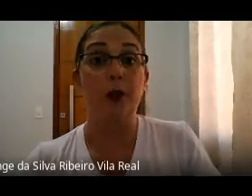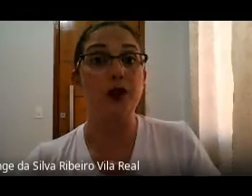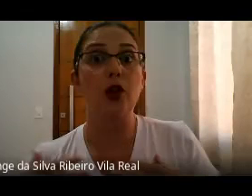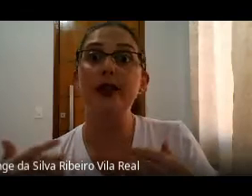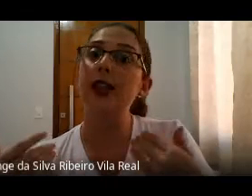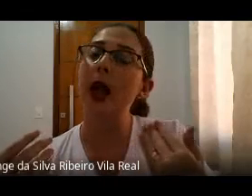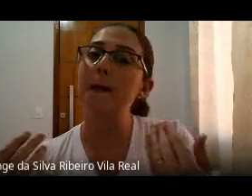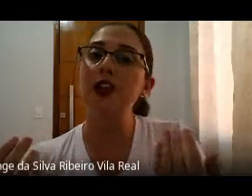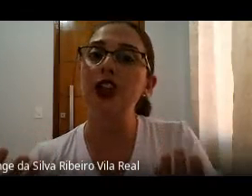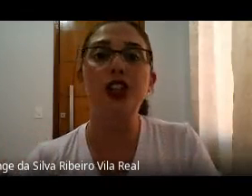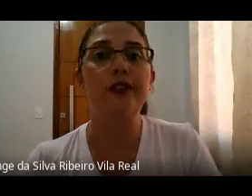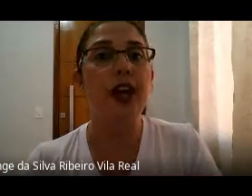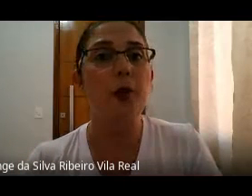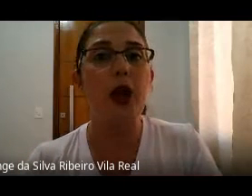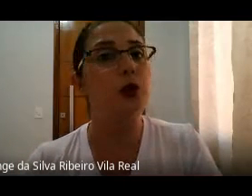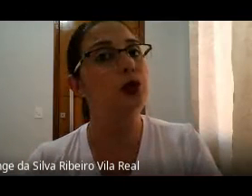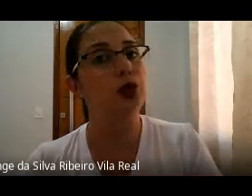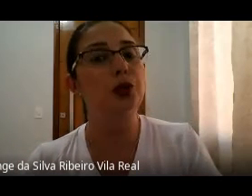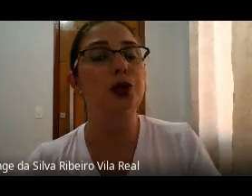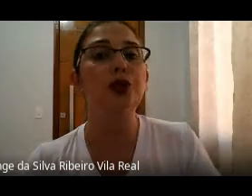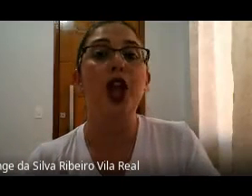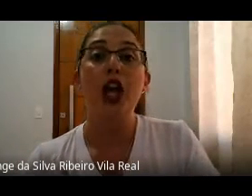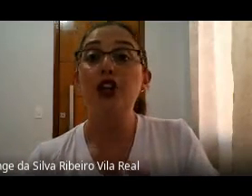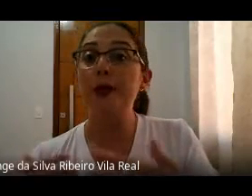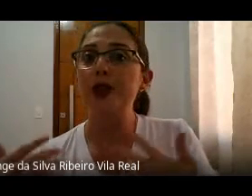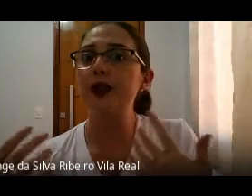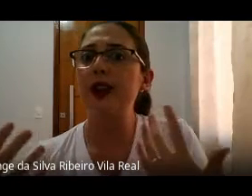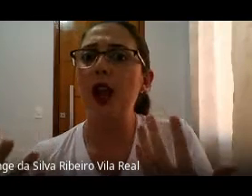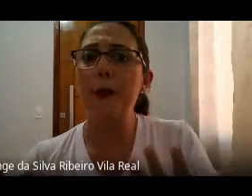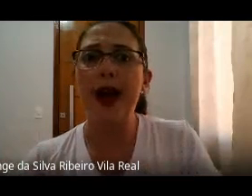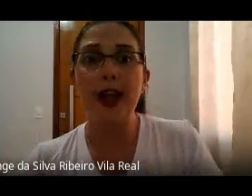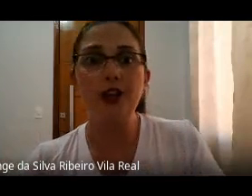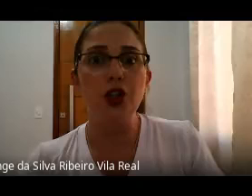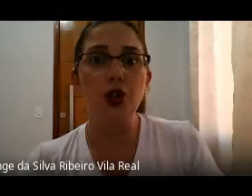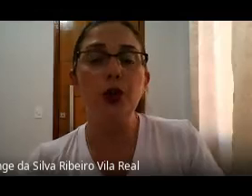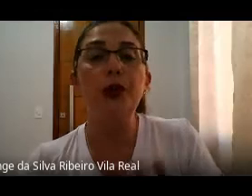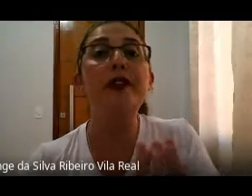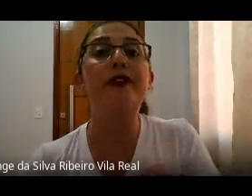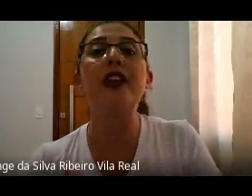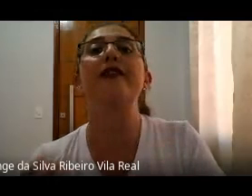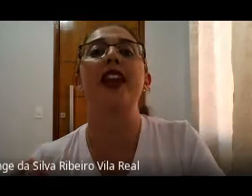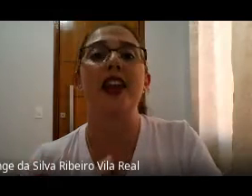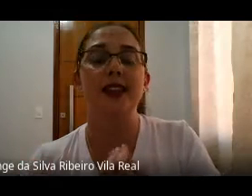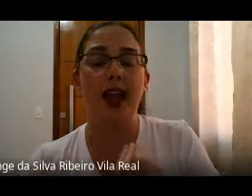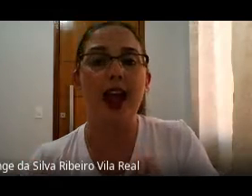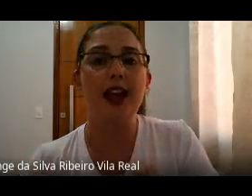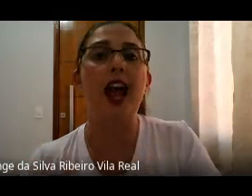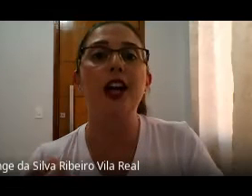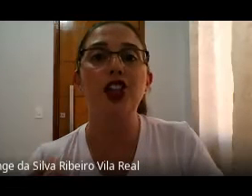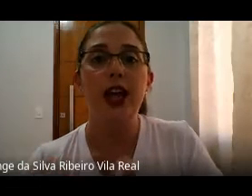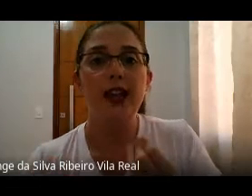escolas, de pessoas que de repente já tiveram alunos surdos, de pessoas que têm um parente surdo e vivem